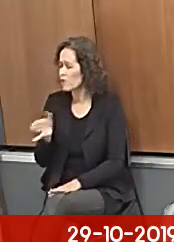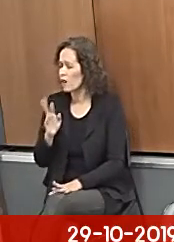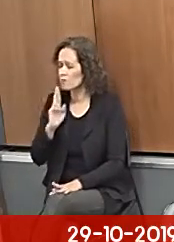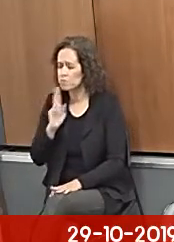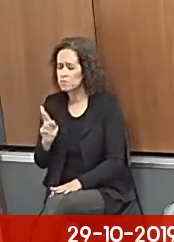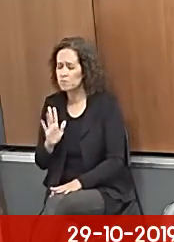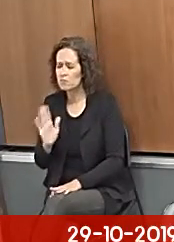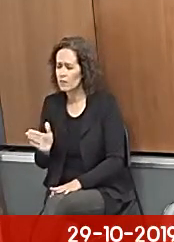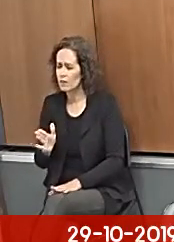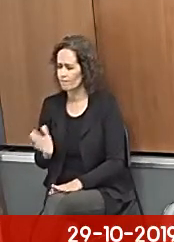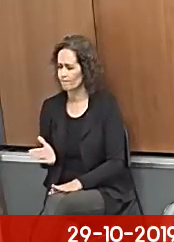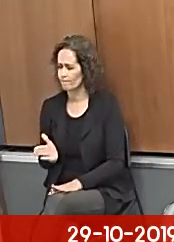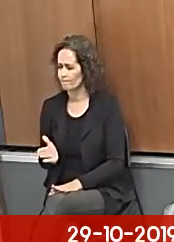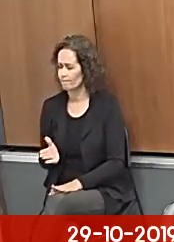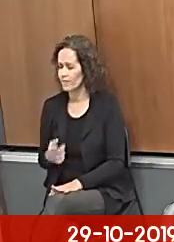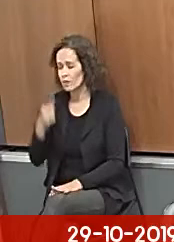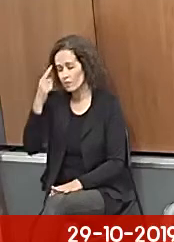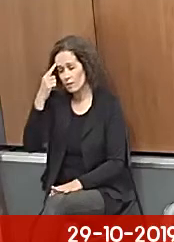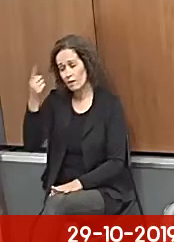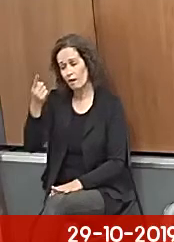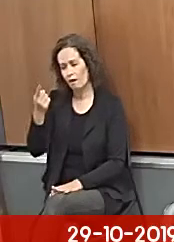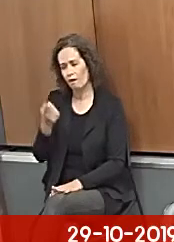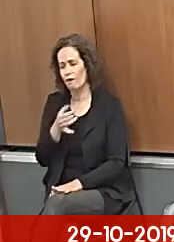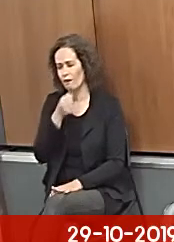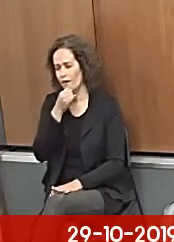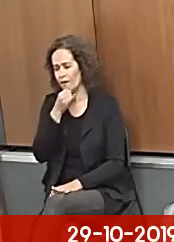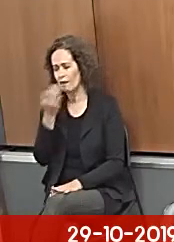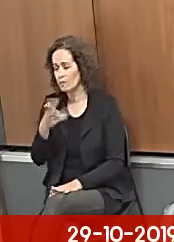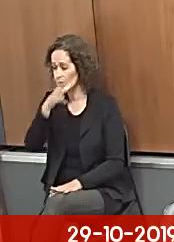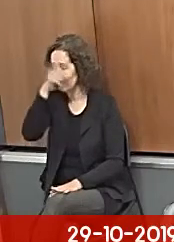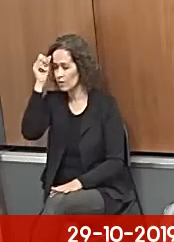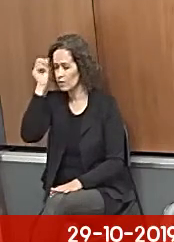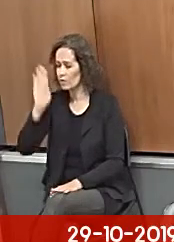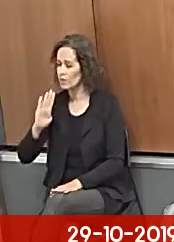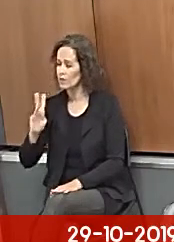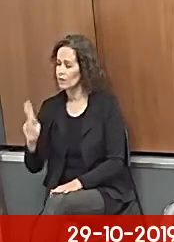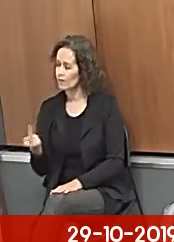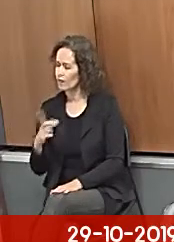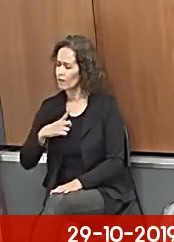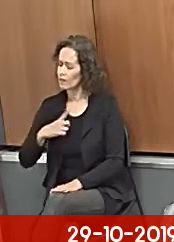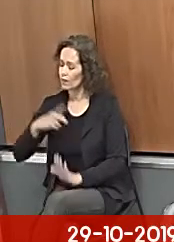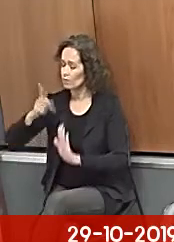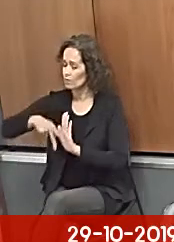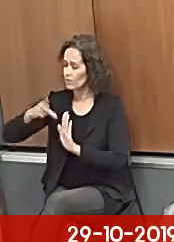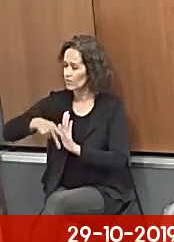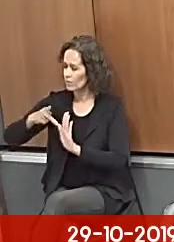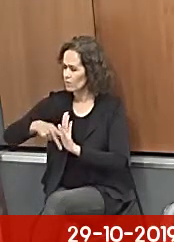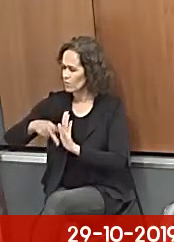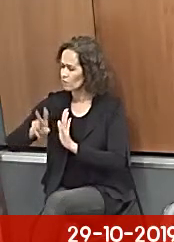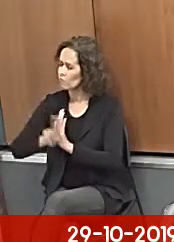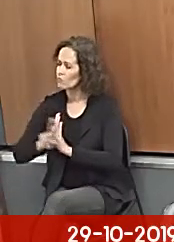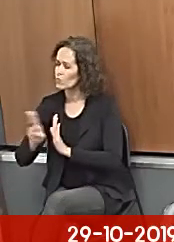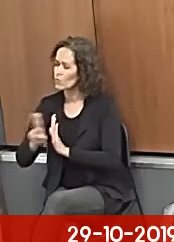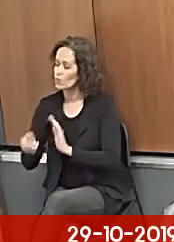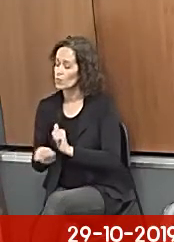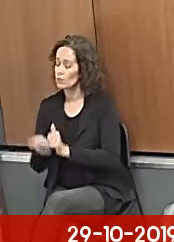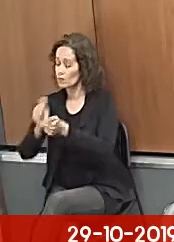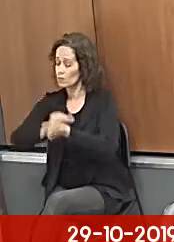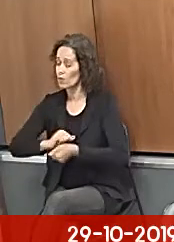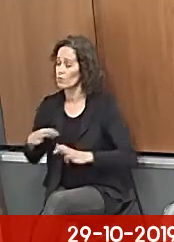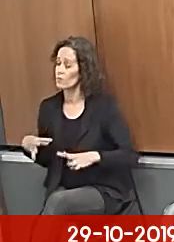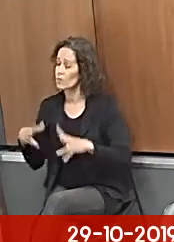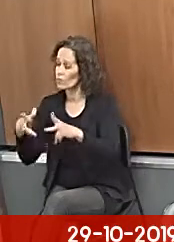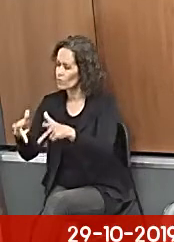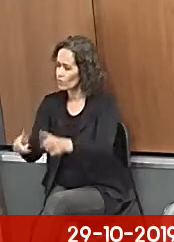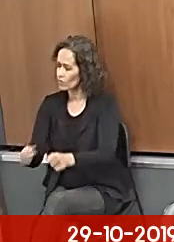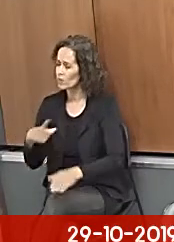eficientes. Vou dar uma ideia, por exemplo. A Prefeitura de Belo Horizonte tem um projeto chamado Projeto Esporte para Todos,